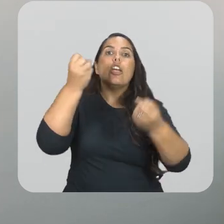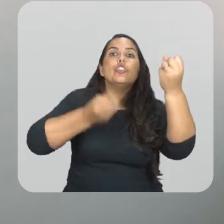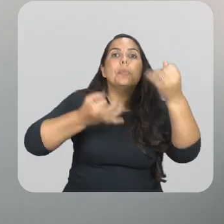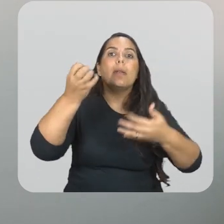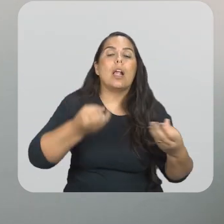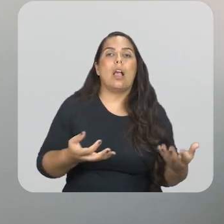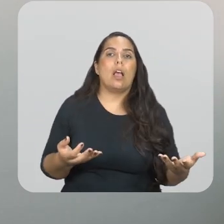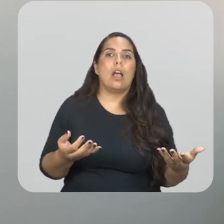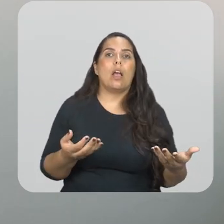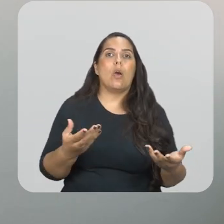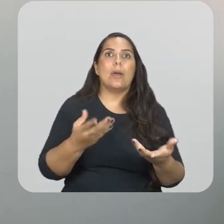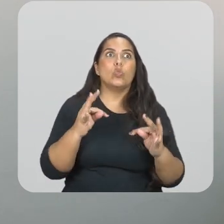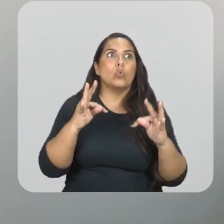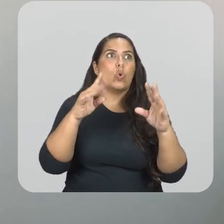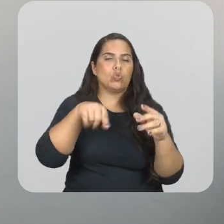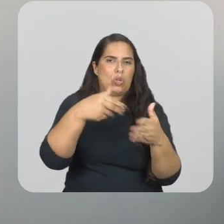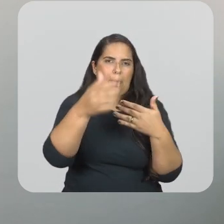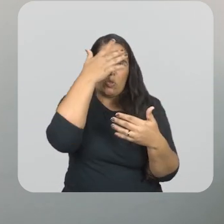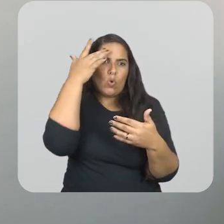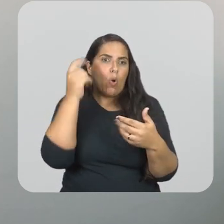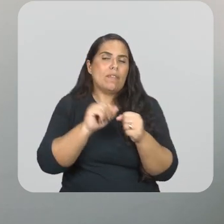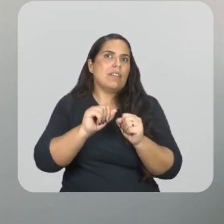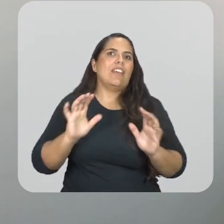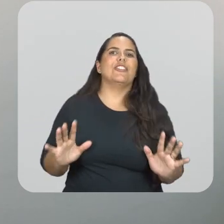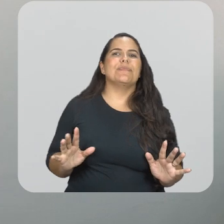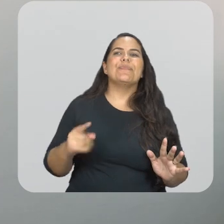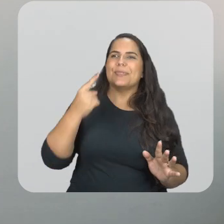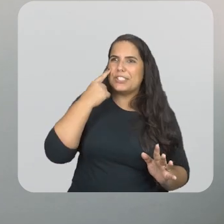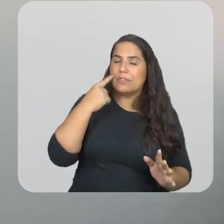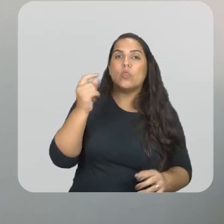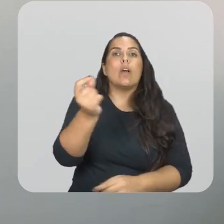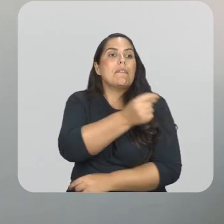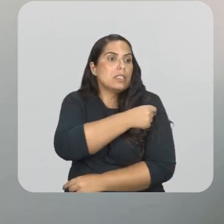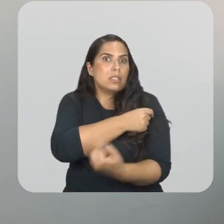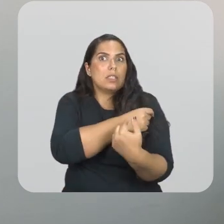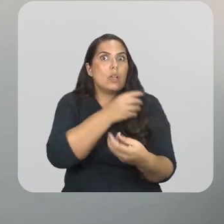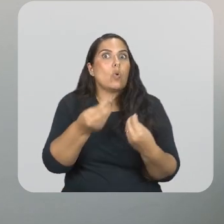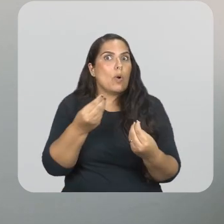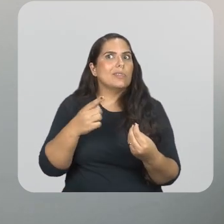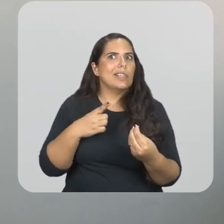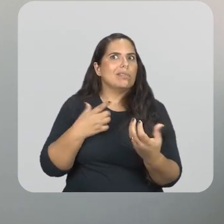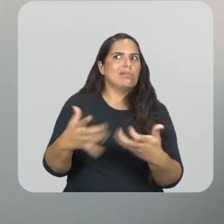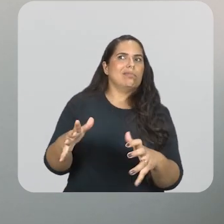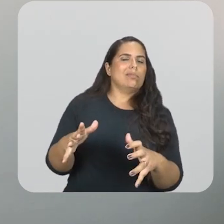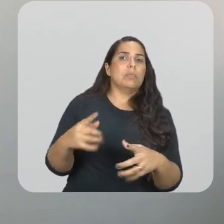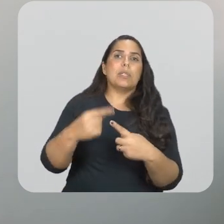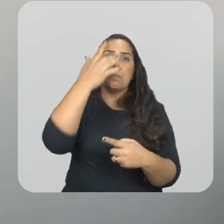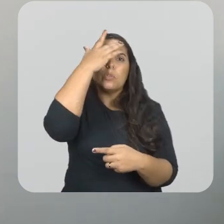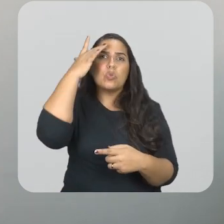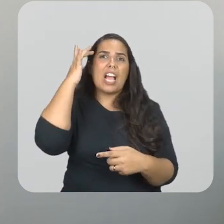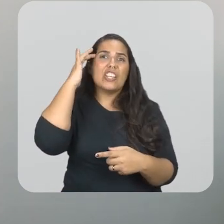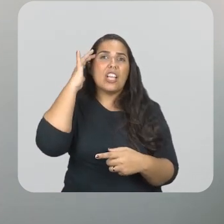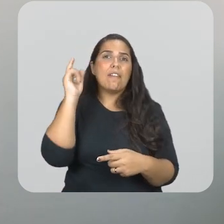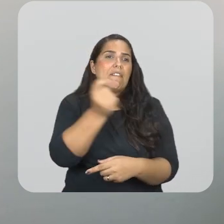você explicar para o senso comum o que é que você está fazendo. E a gente viu aí na vacina o quanto de negacionismo a gente teve, porque as